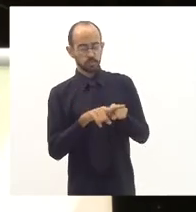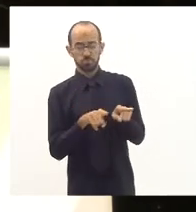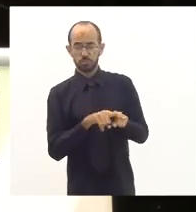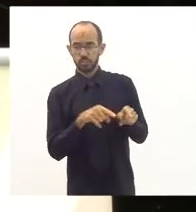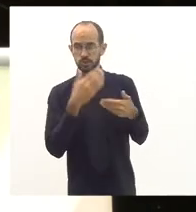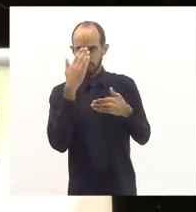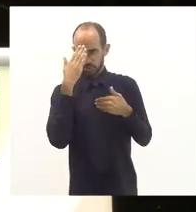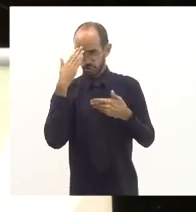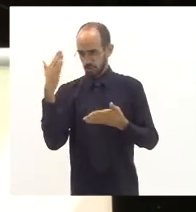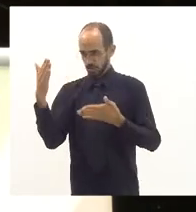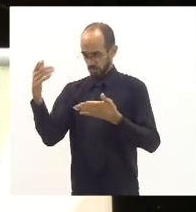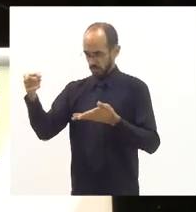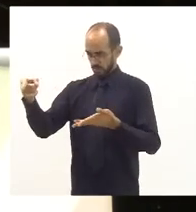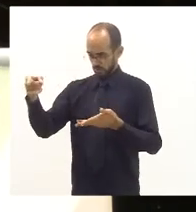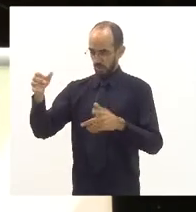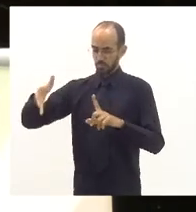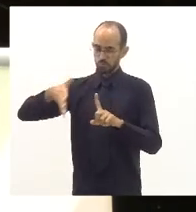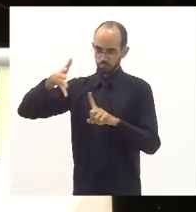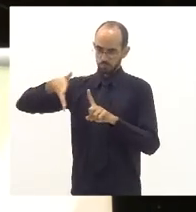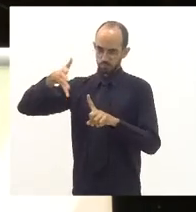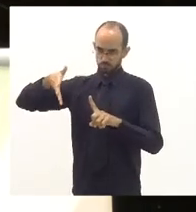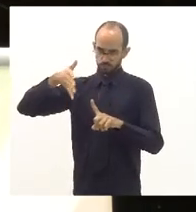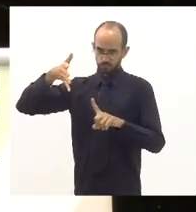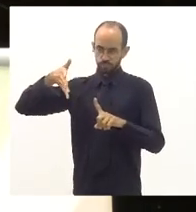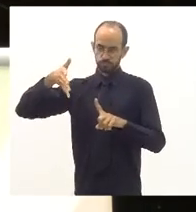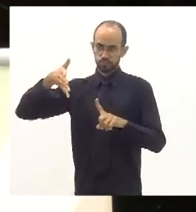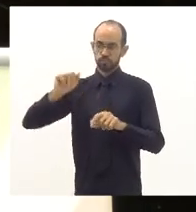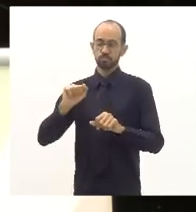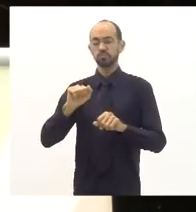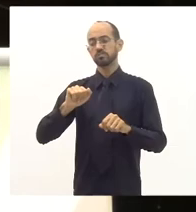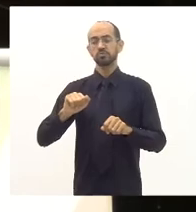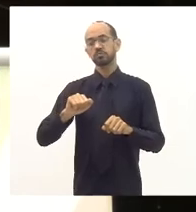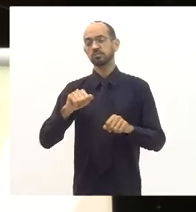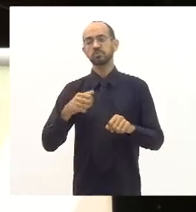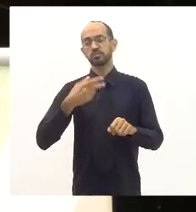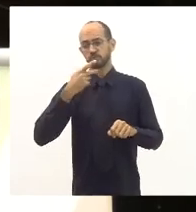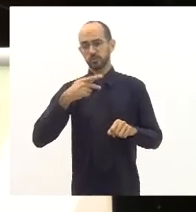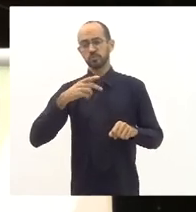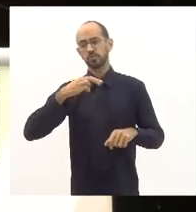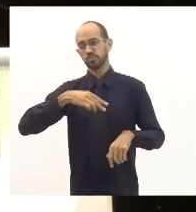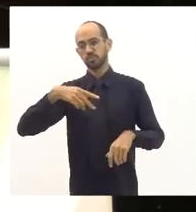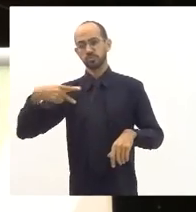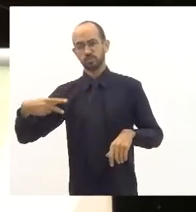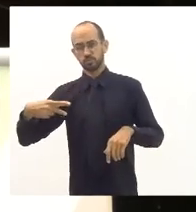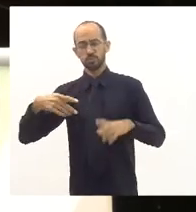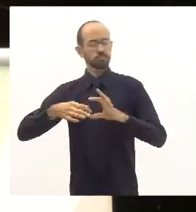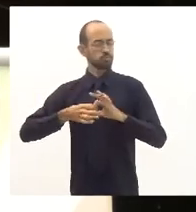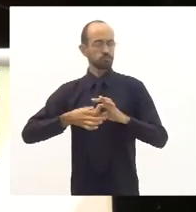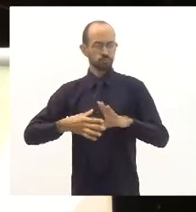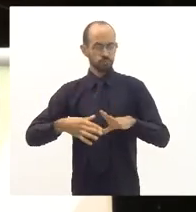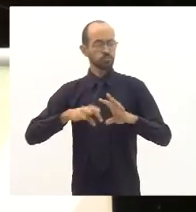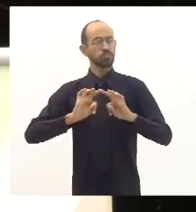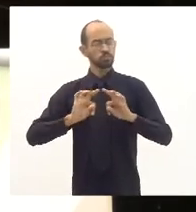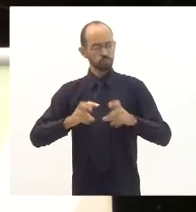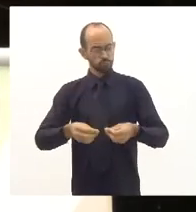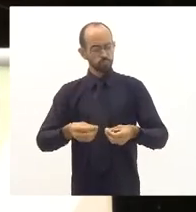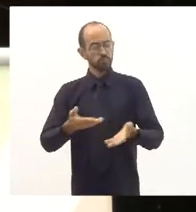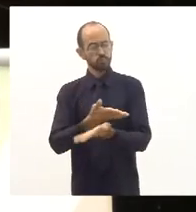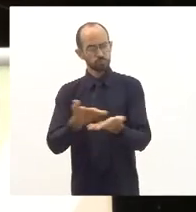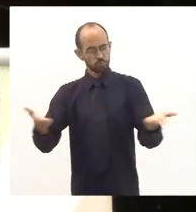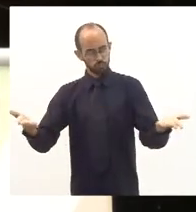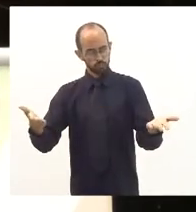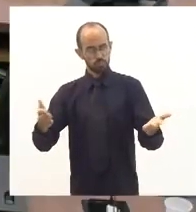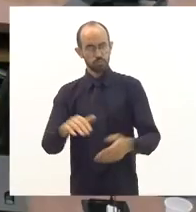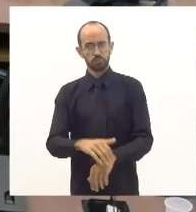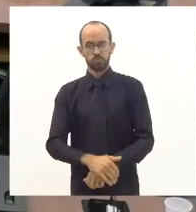agradecer pela escuta, pela acolhida, e dizer mais uma vez que o Ministério Público está à disposição de todos e todas. Tá